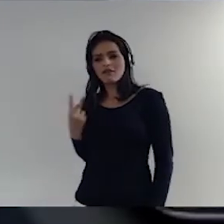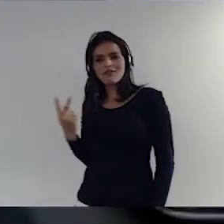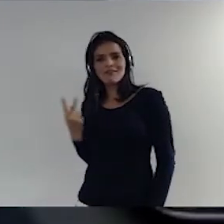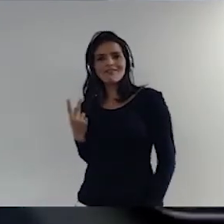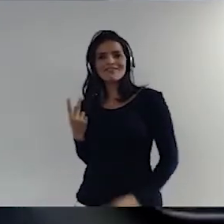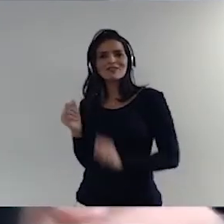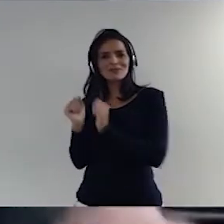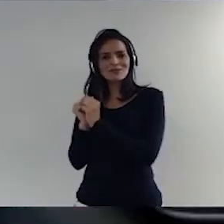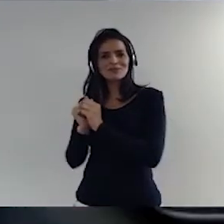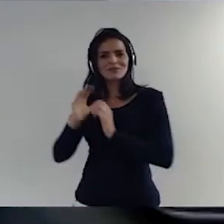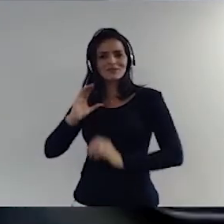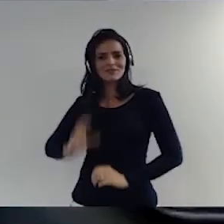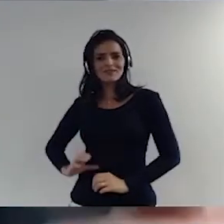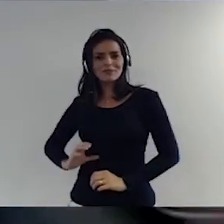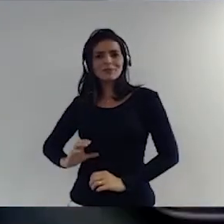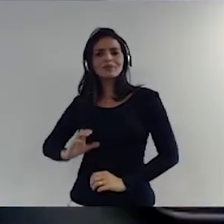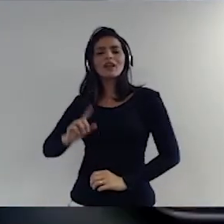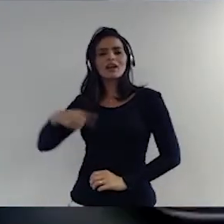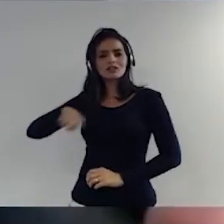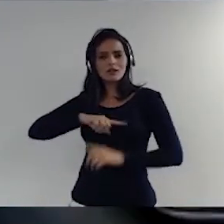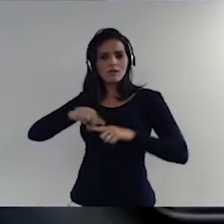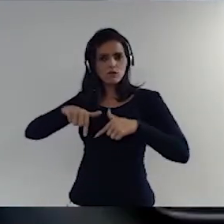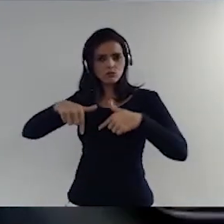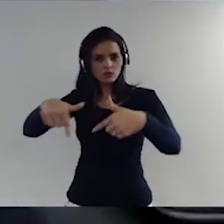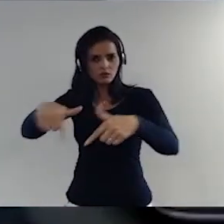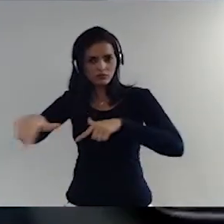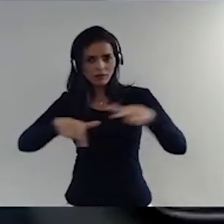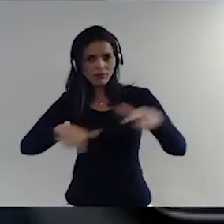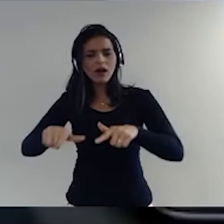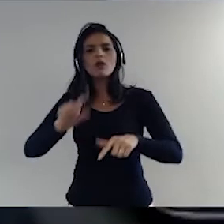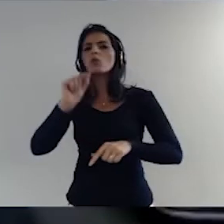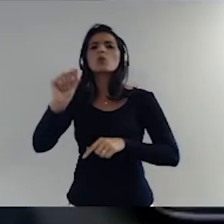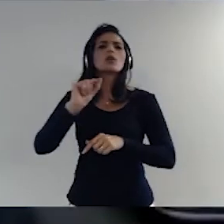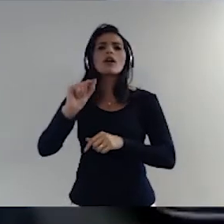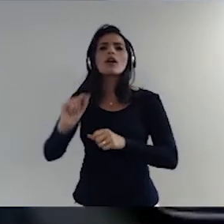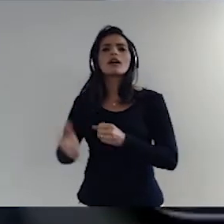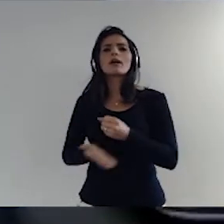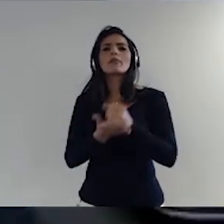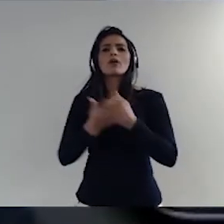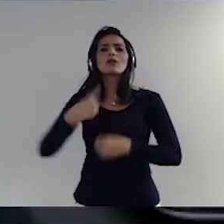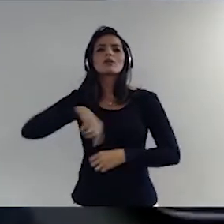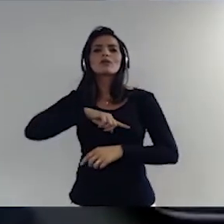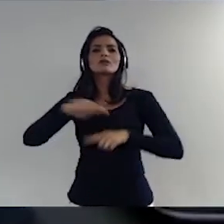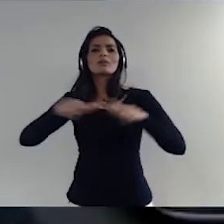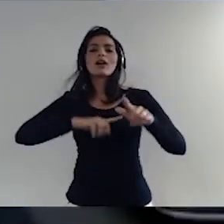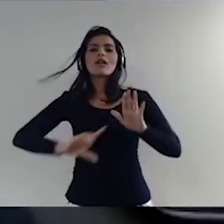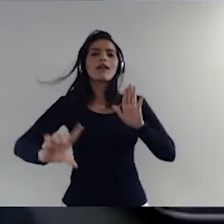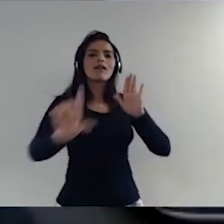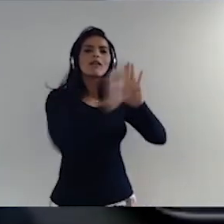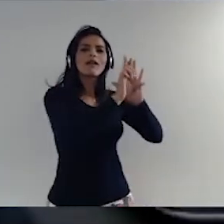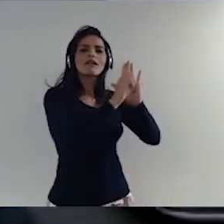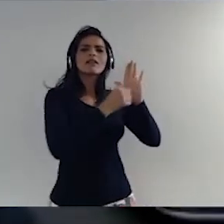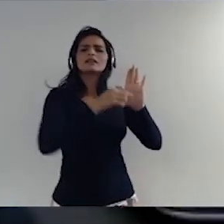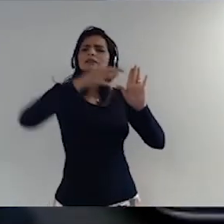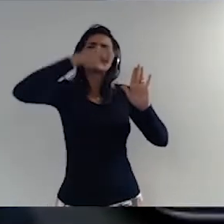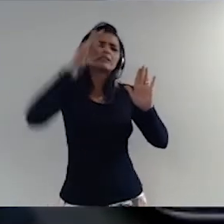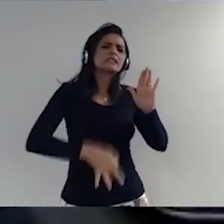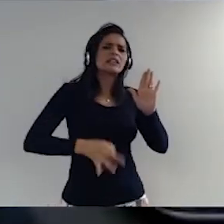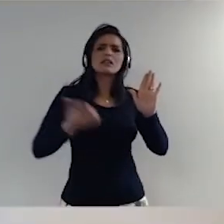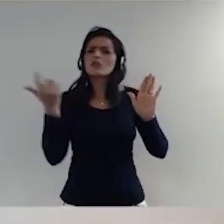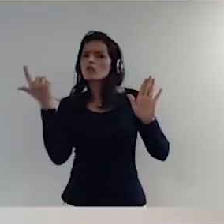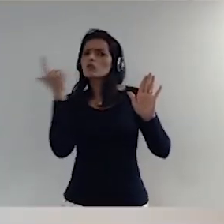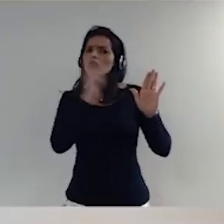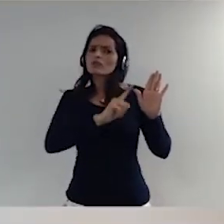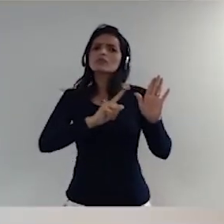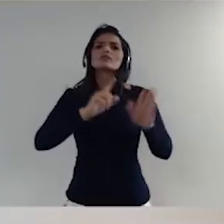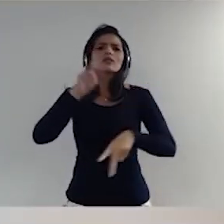função, a lei. A lei que, sem dúvida alguma, é a maior conquista civilizatória.